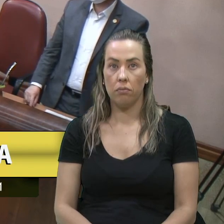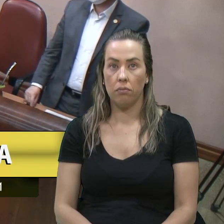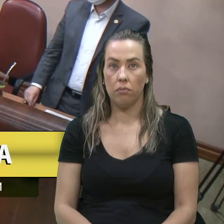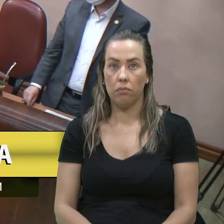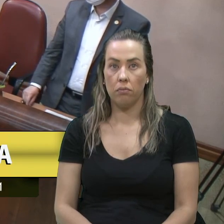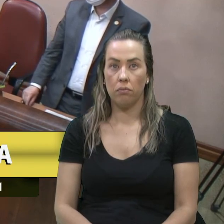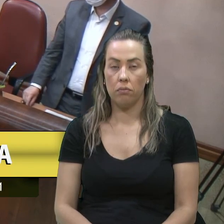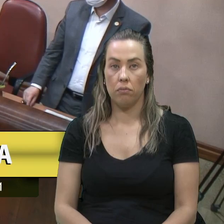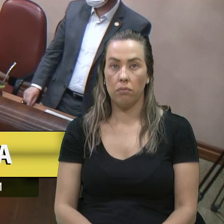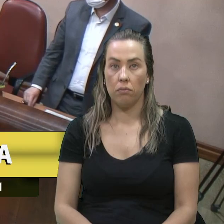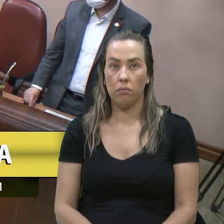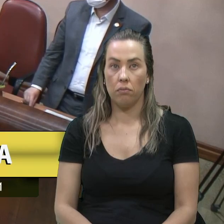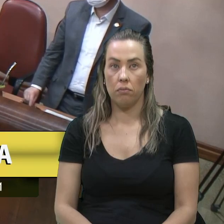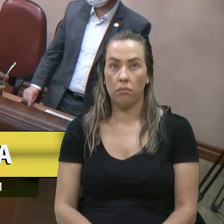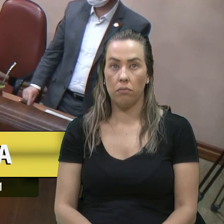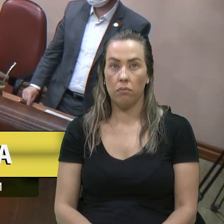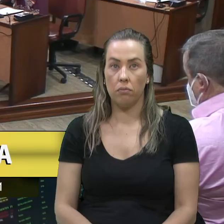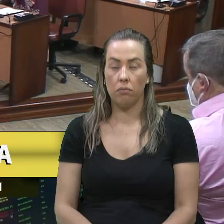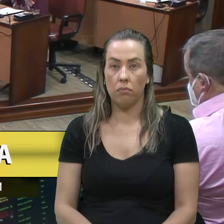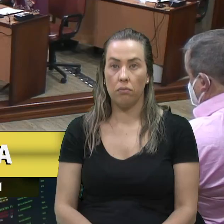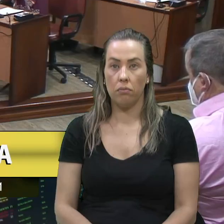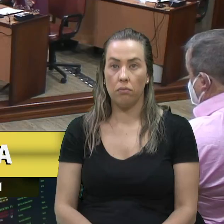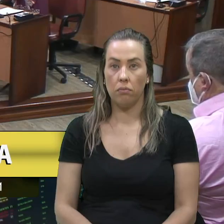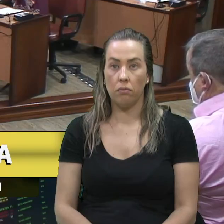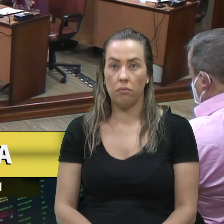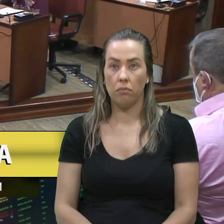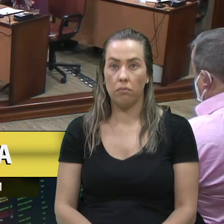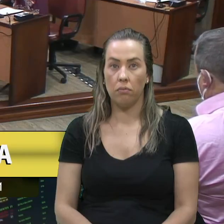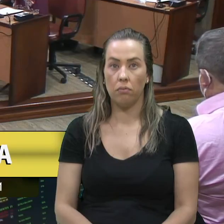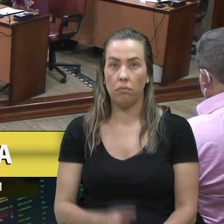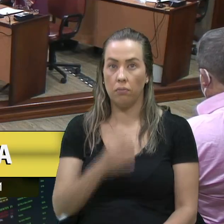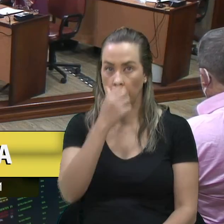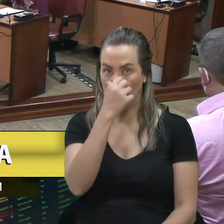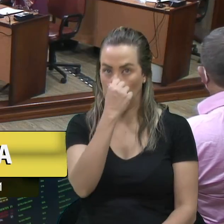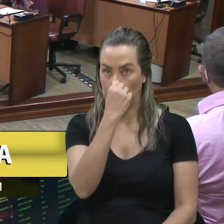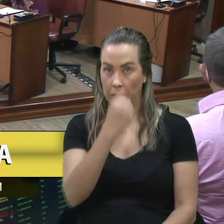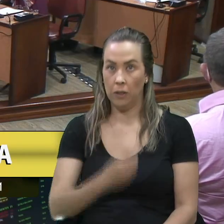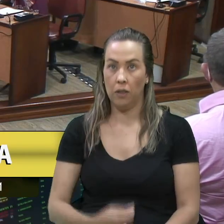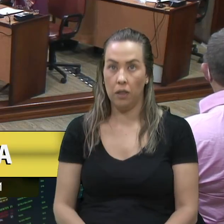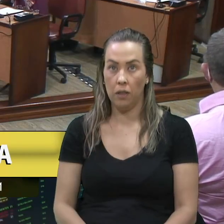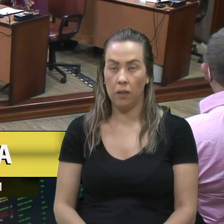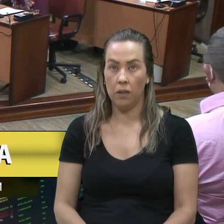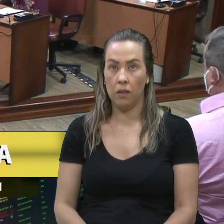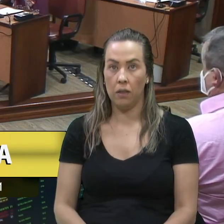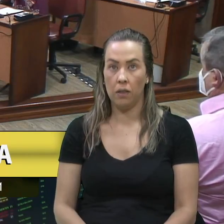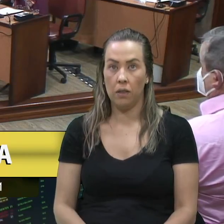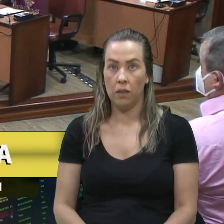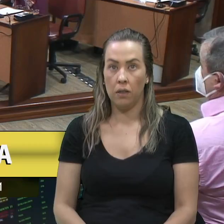Marcão, cumprimenta Marcão.